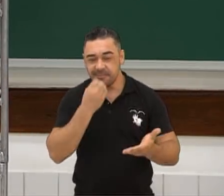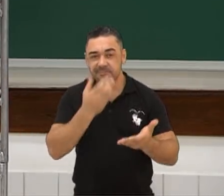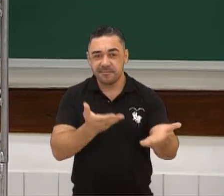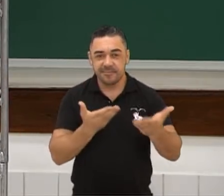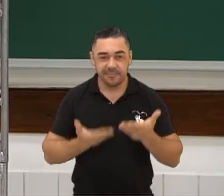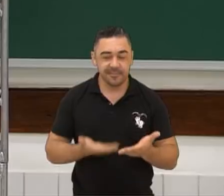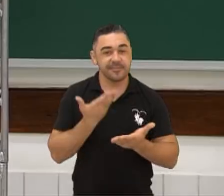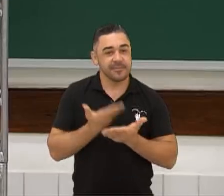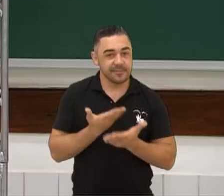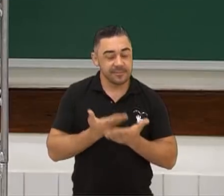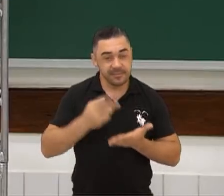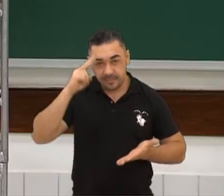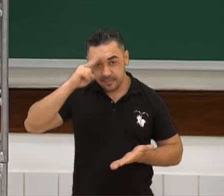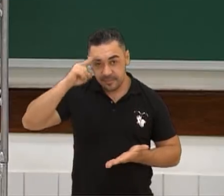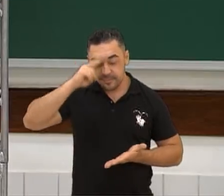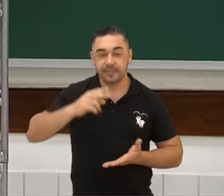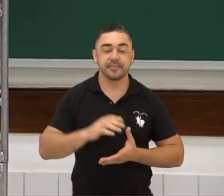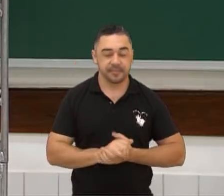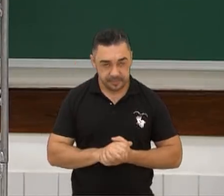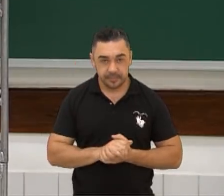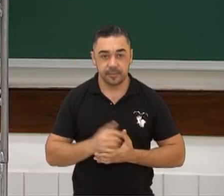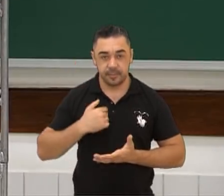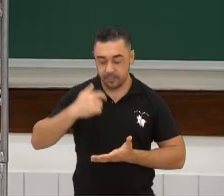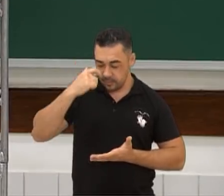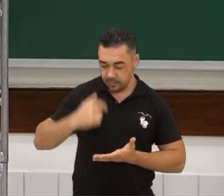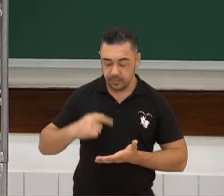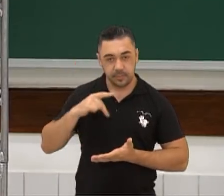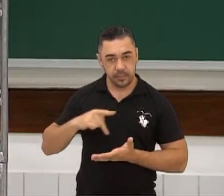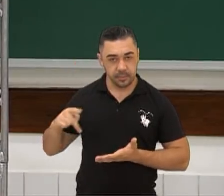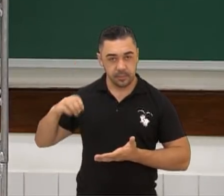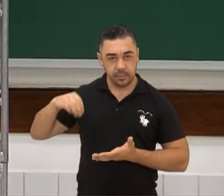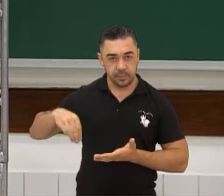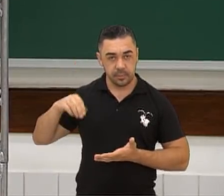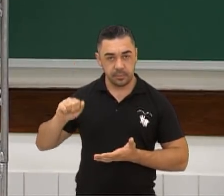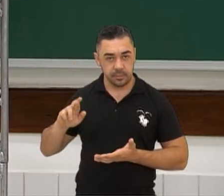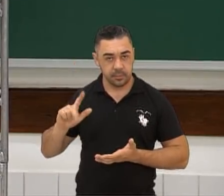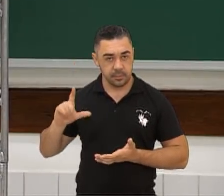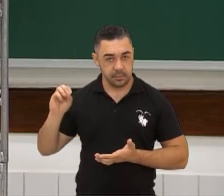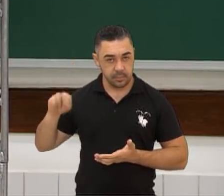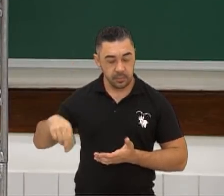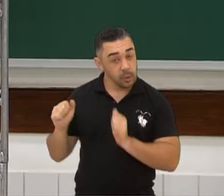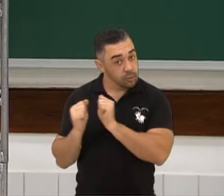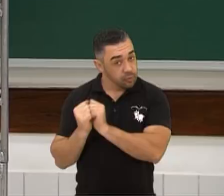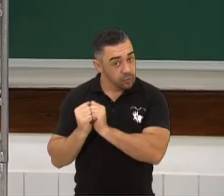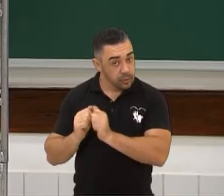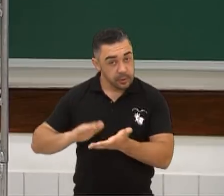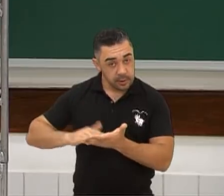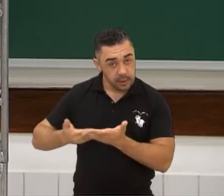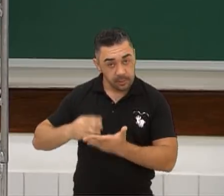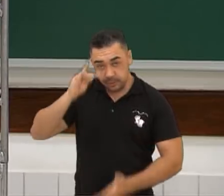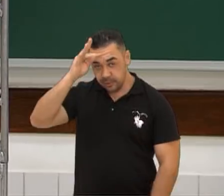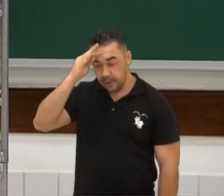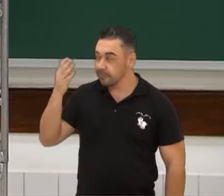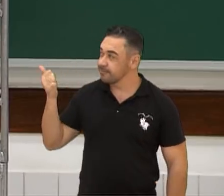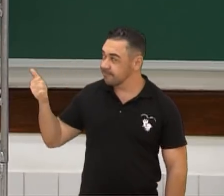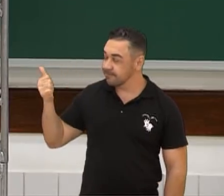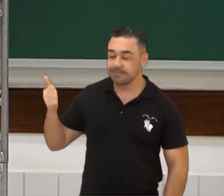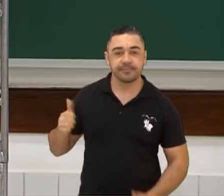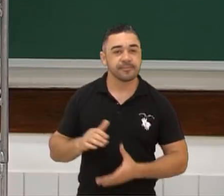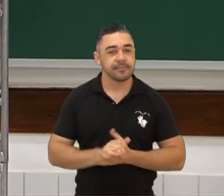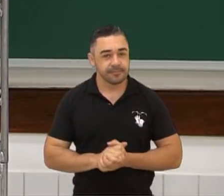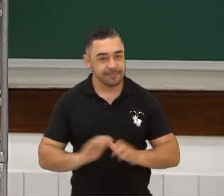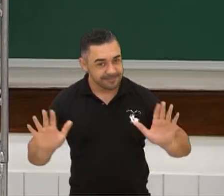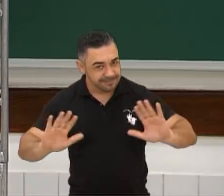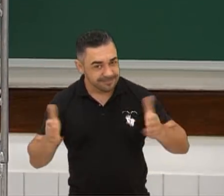Bem-vindos a mais uma aula de História! Eu sou o professor Marlon, junto comigo, com você, o Thiago. Dê um oi